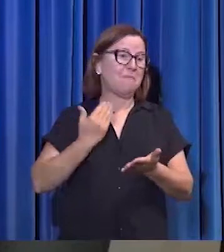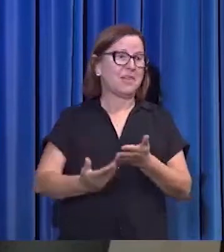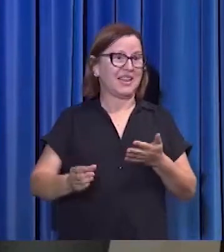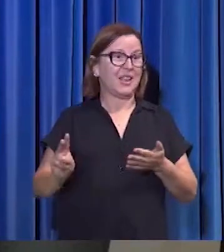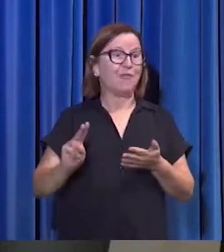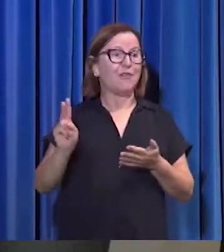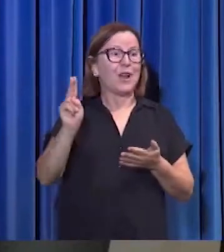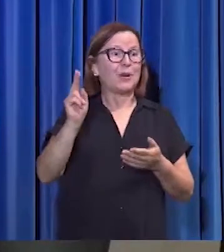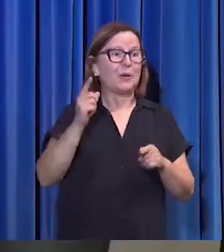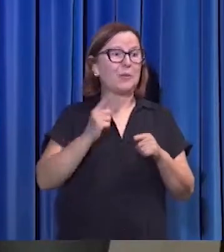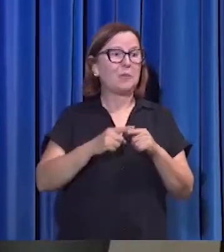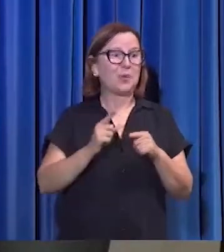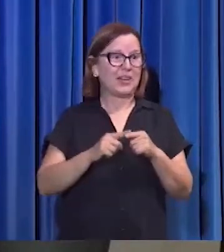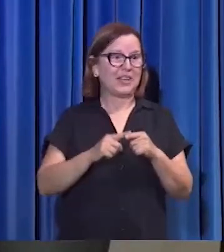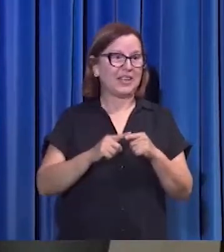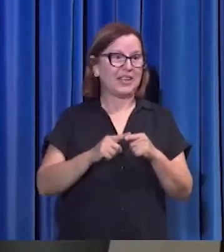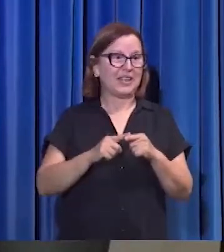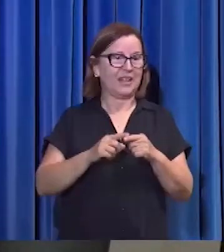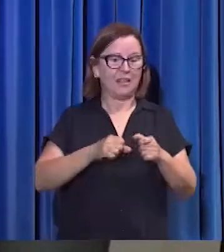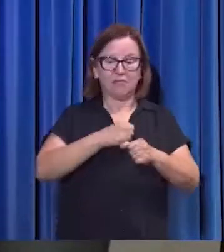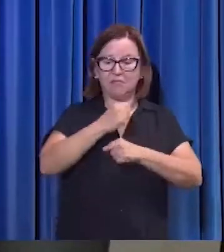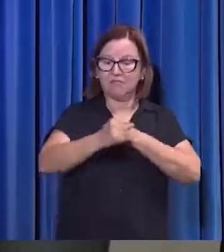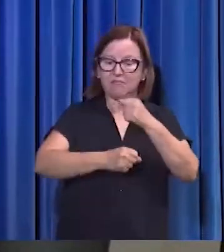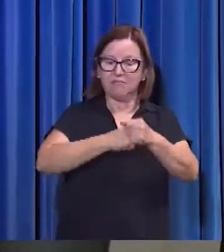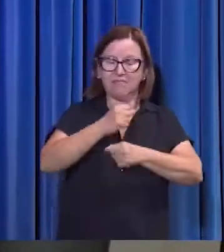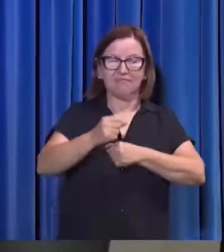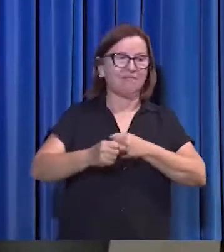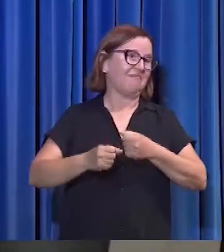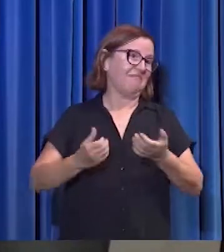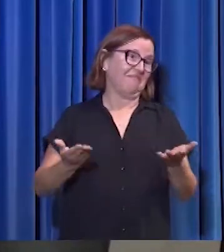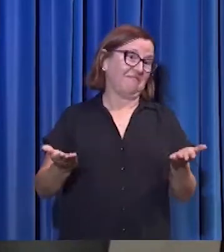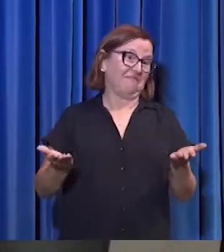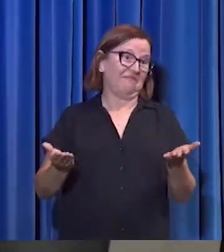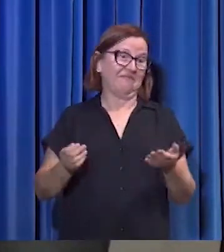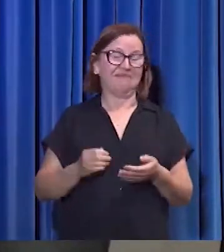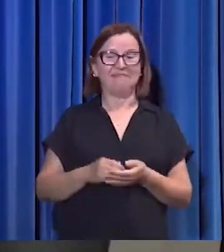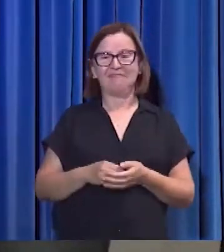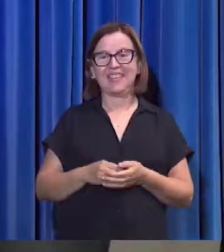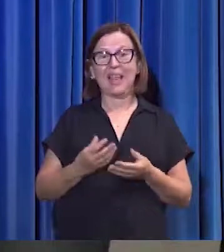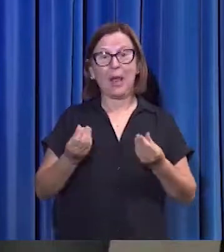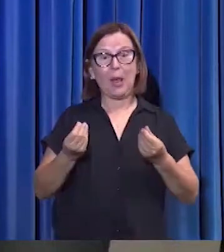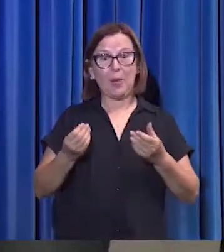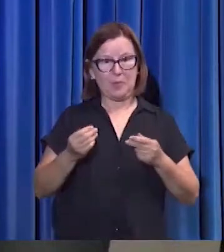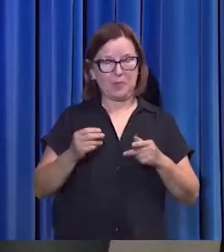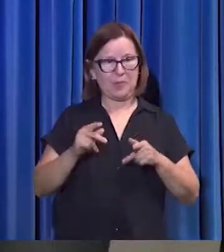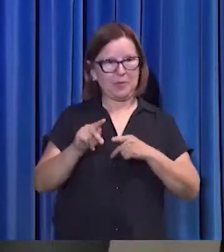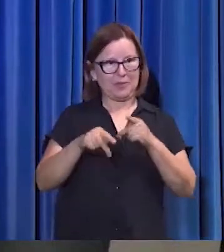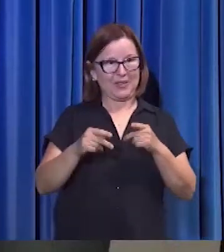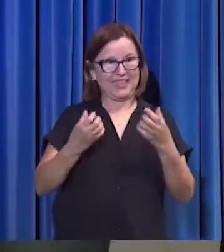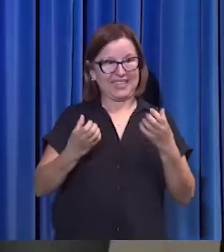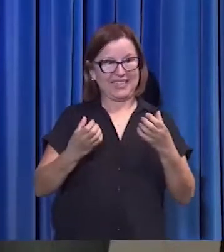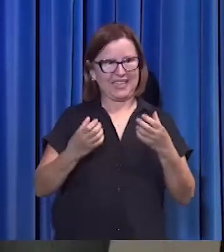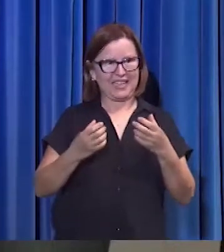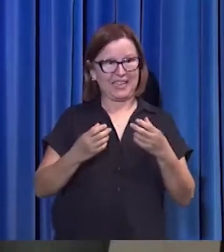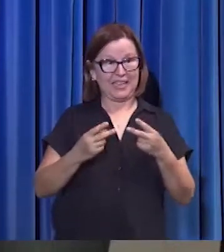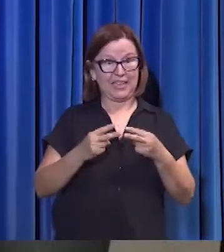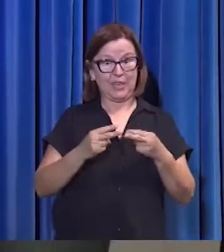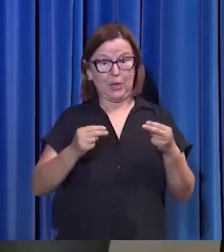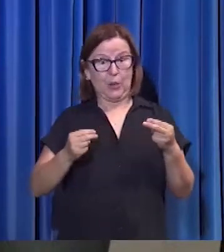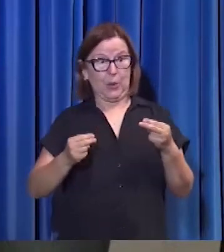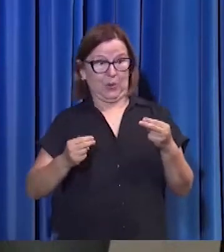Tem muita gente que quer coisas, e o maior patrimônio que o Senhor pode dar a